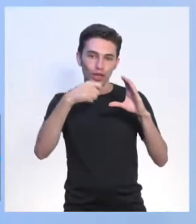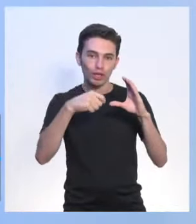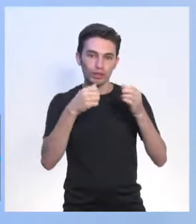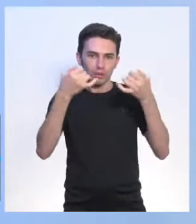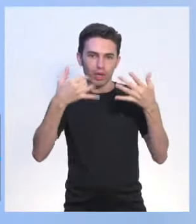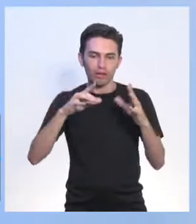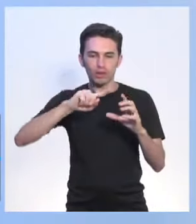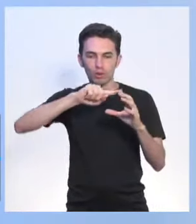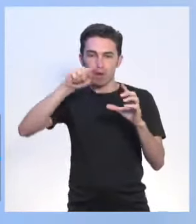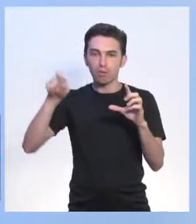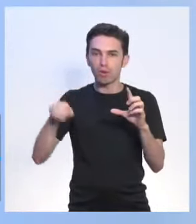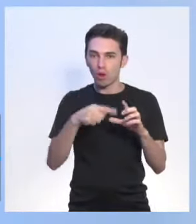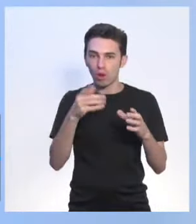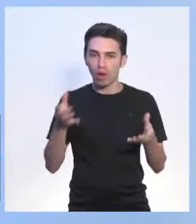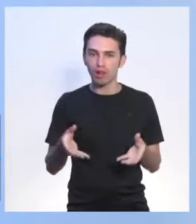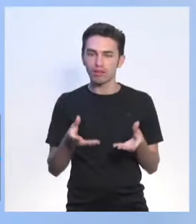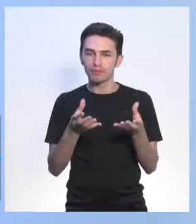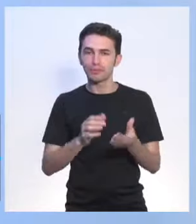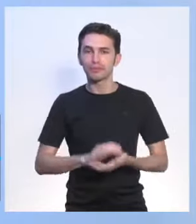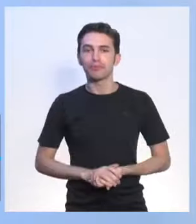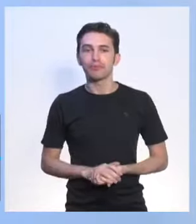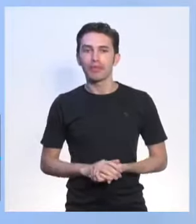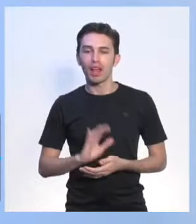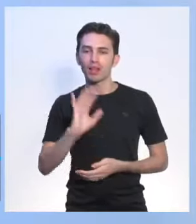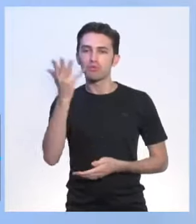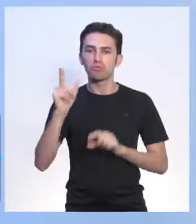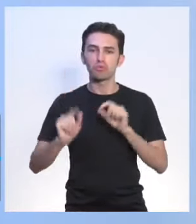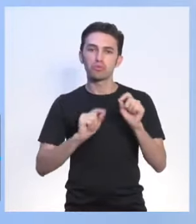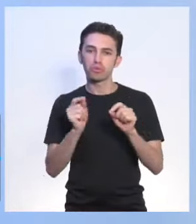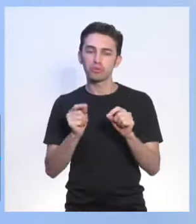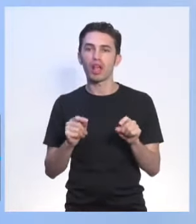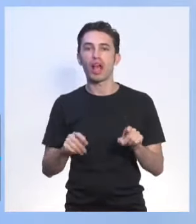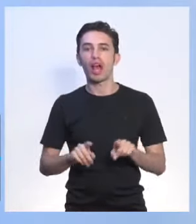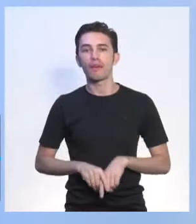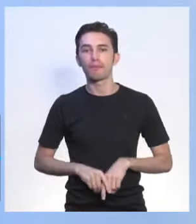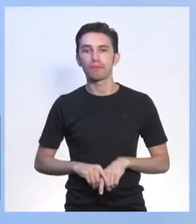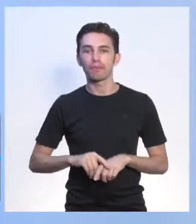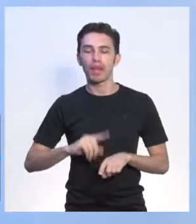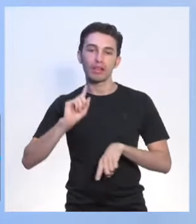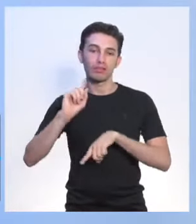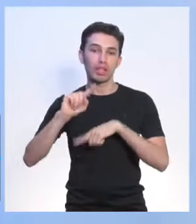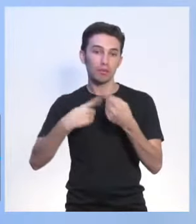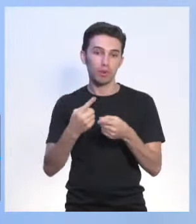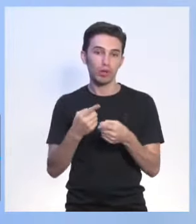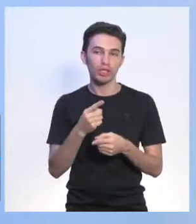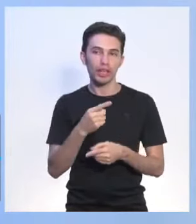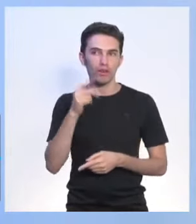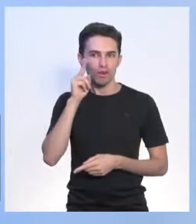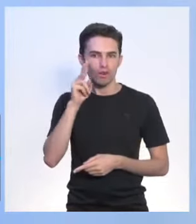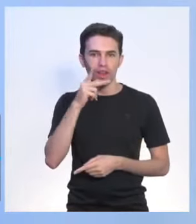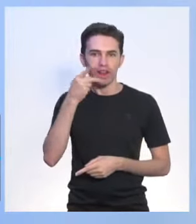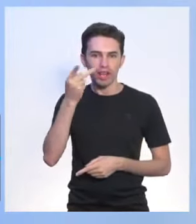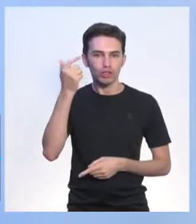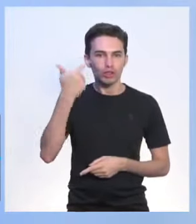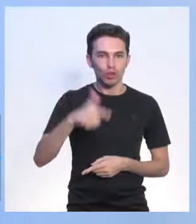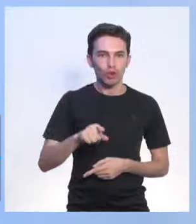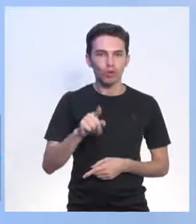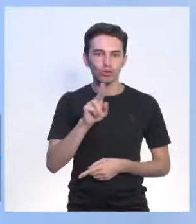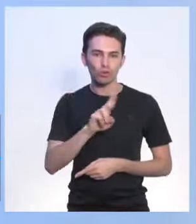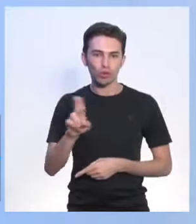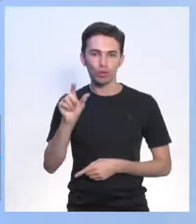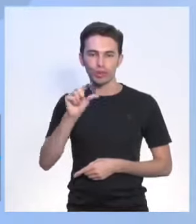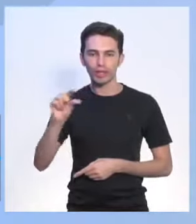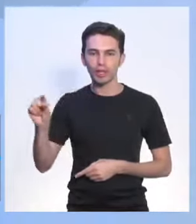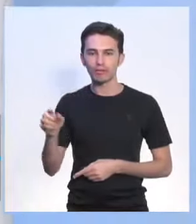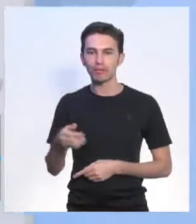o professor, ele fez lá para a gente um vídeo. Daqui a pouco eu vou retomar aí o nome dele. Mas os alunos participaram escrevendo